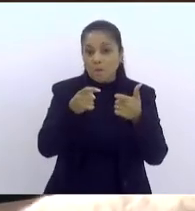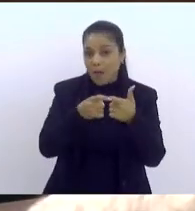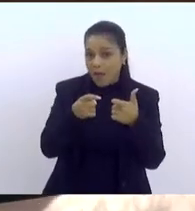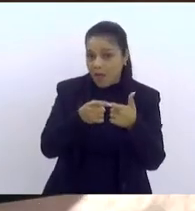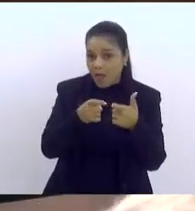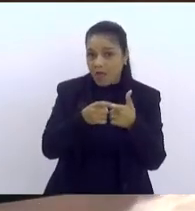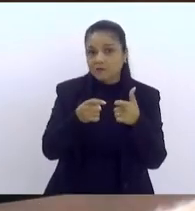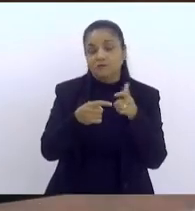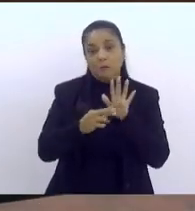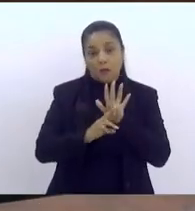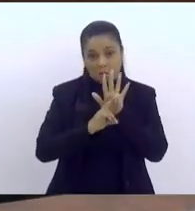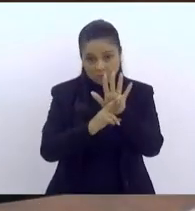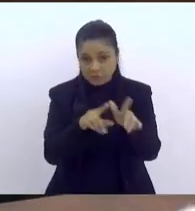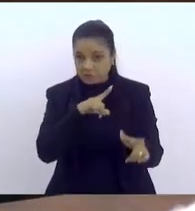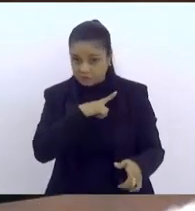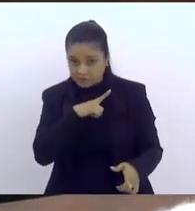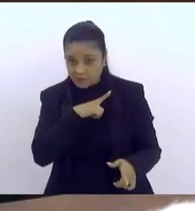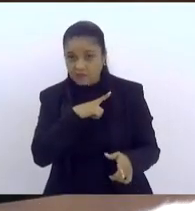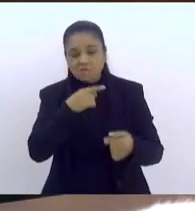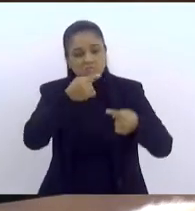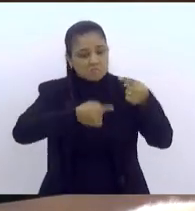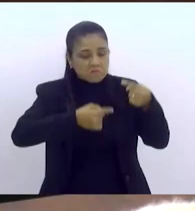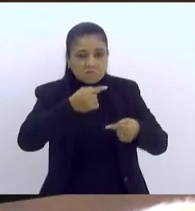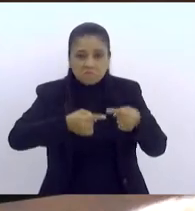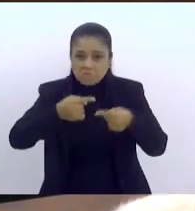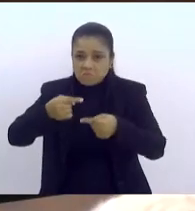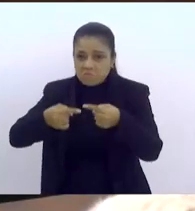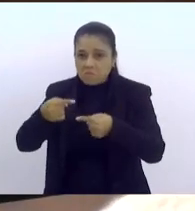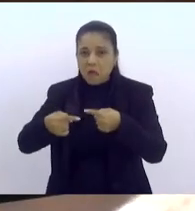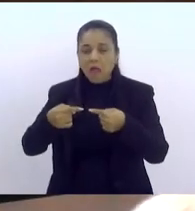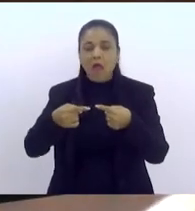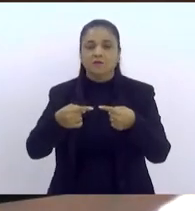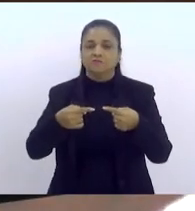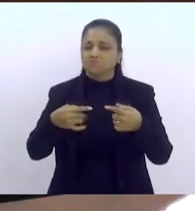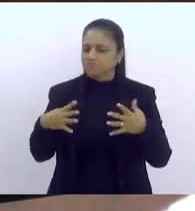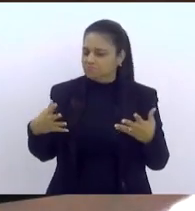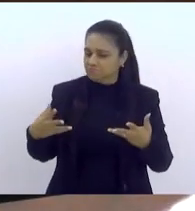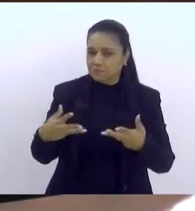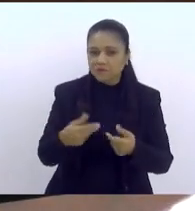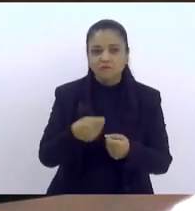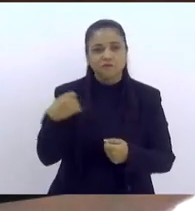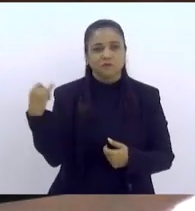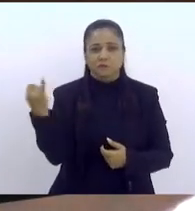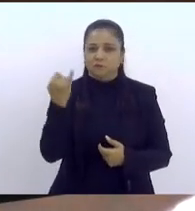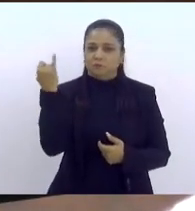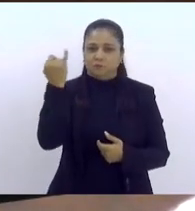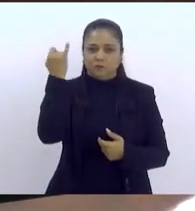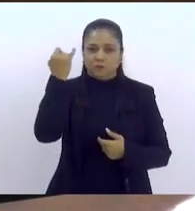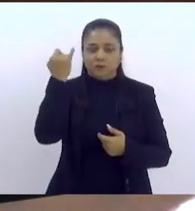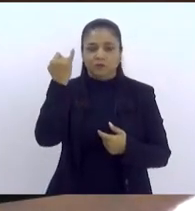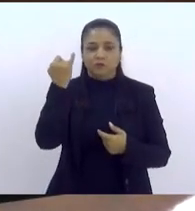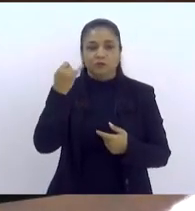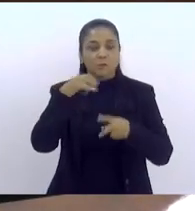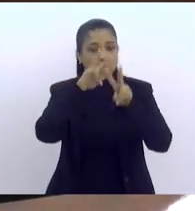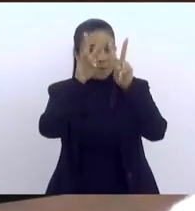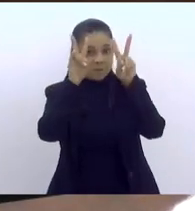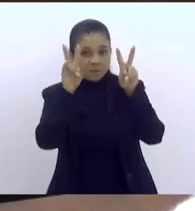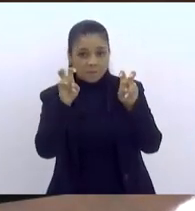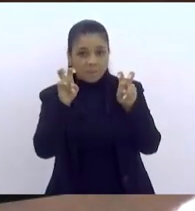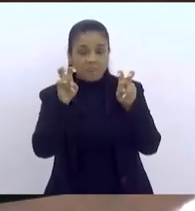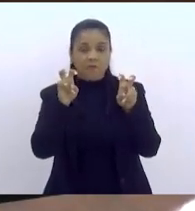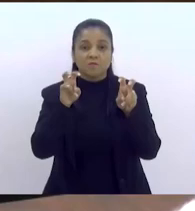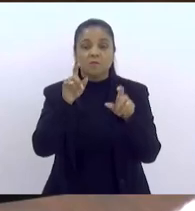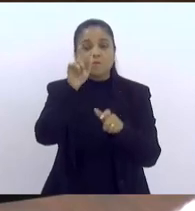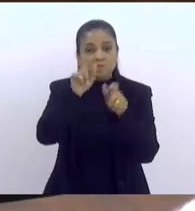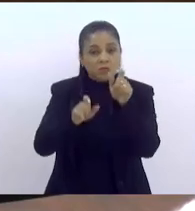Então, assim, foi um debate muito oportuno e importante para falar de um assunto que muita gente desconhece,